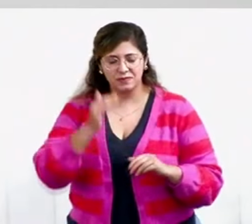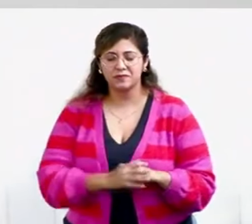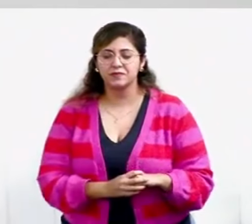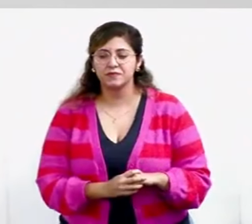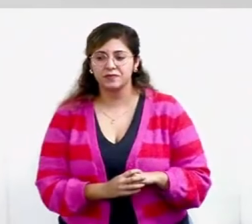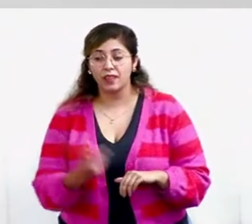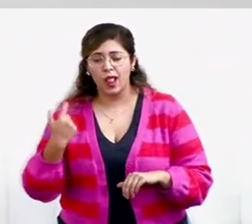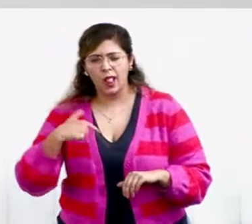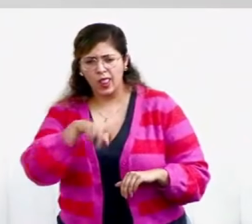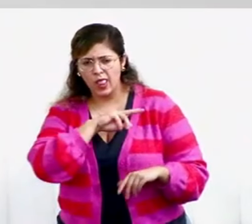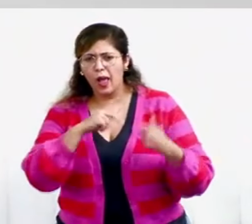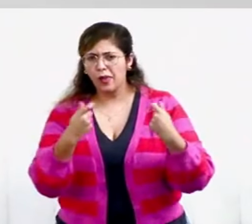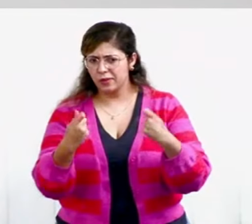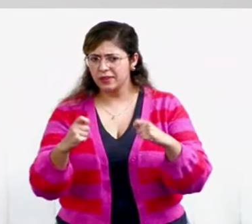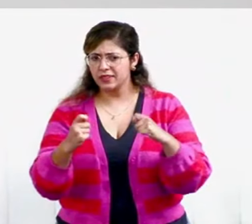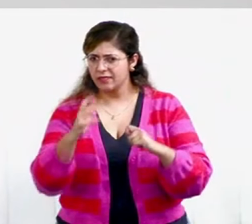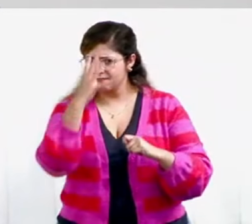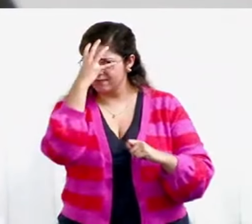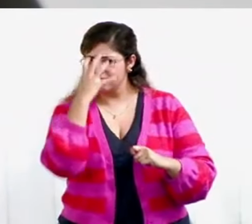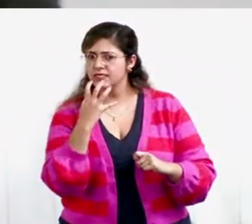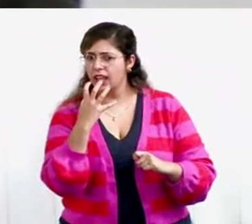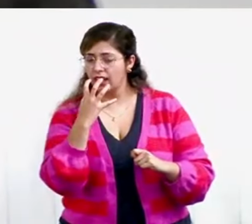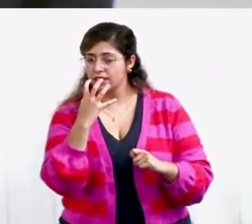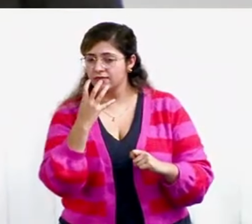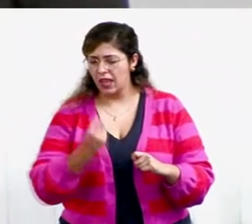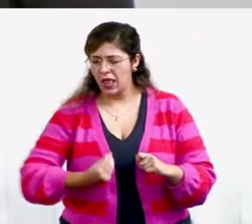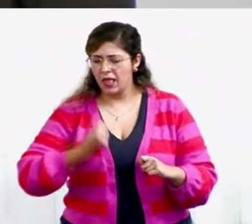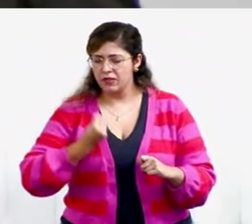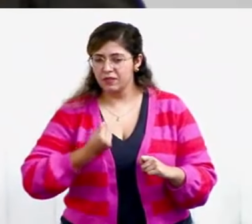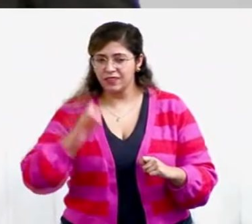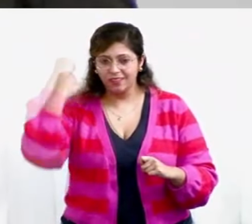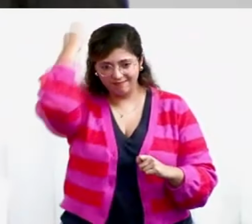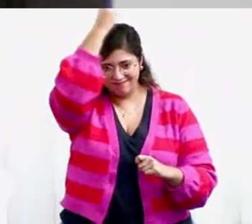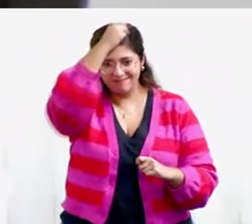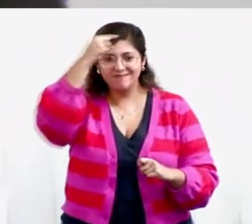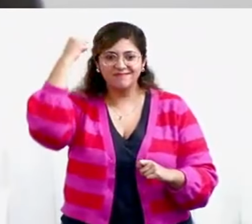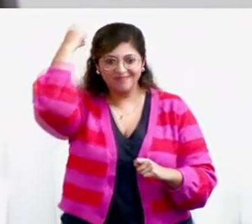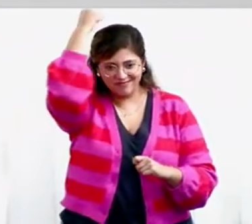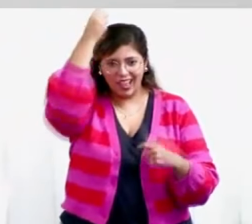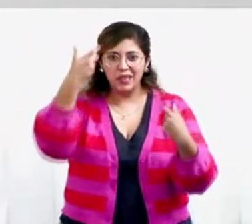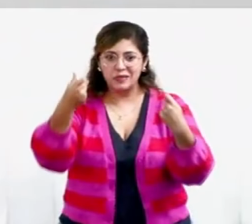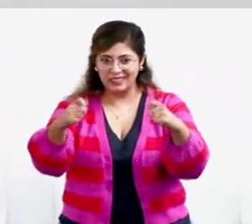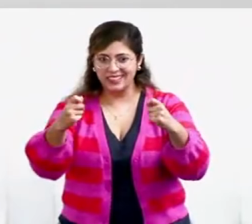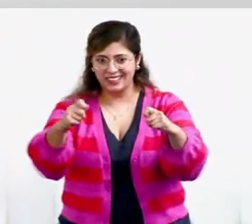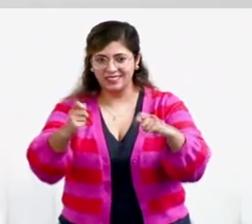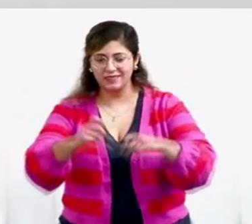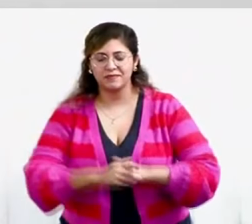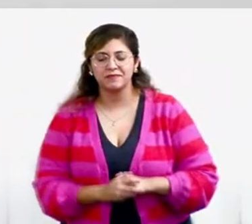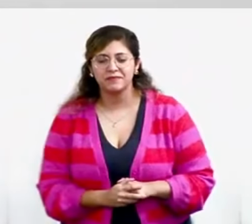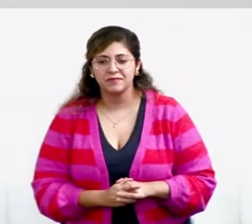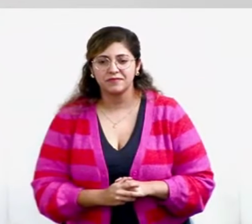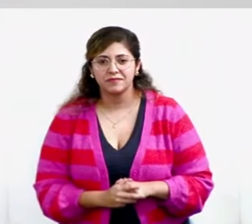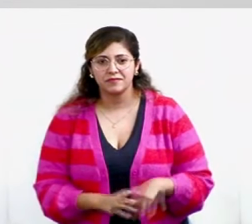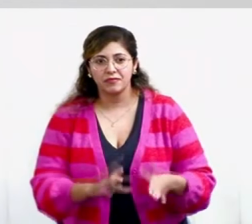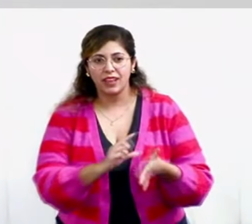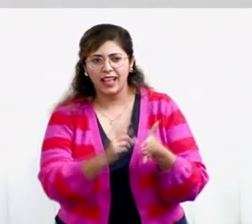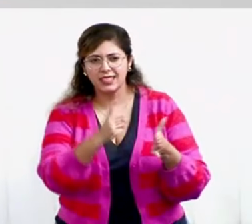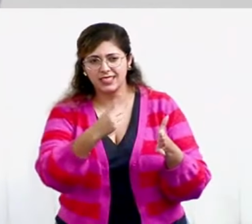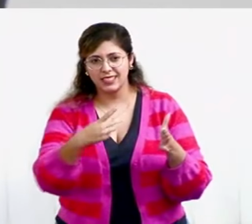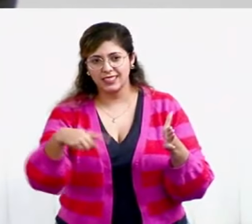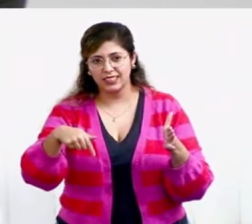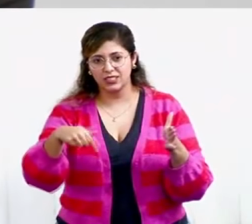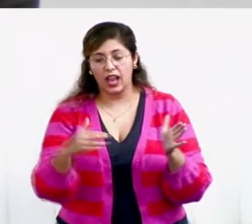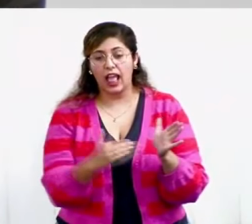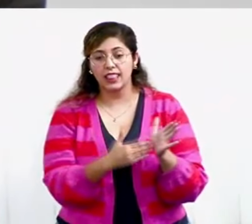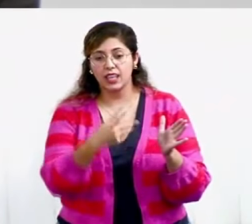de nós e nós precisamos viver uma vida santa. É sobre isso que ele vai falar aqui. Os versos 17 a 24 nós podemos dividir em duas